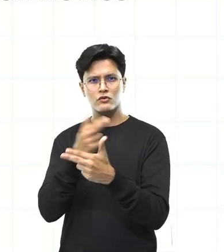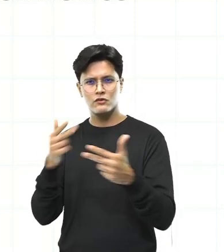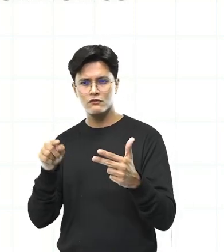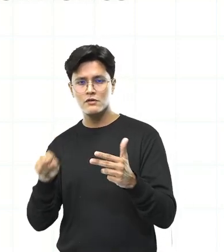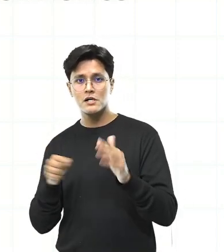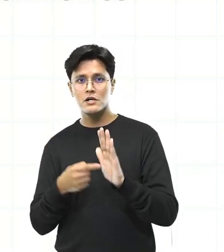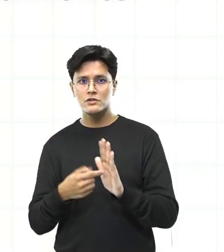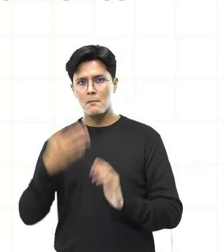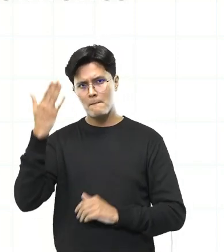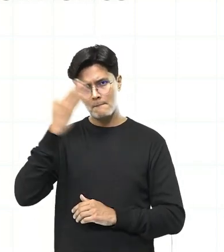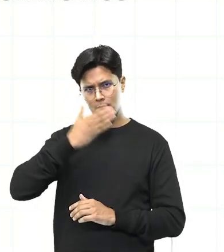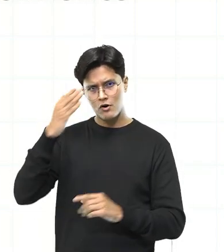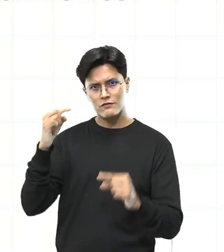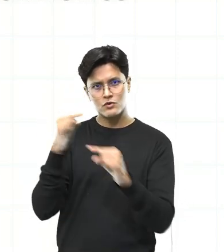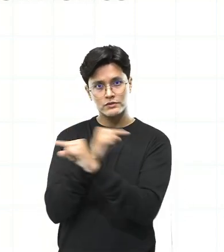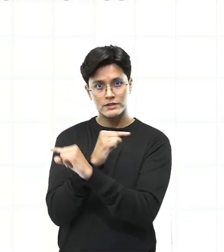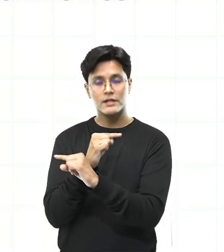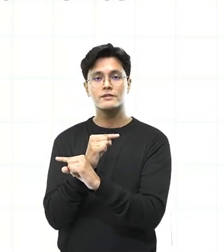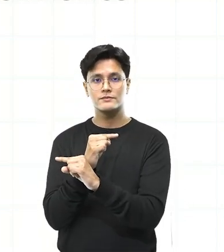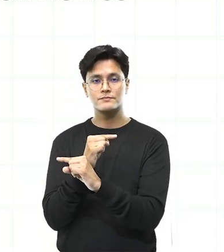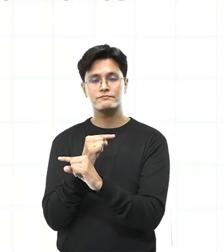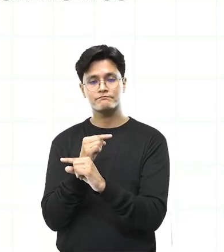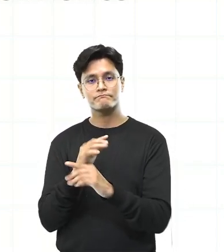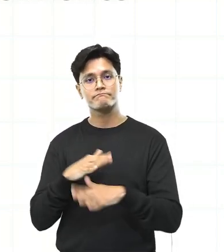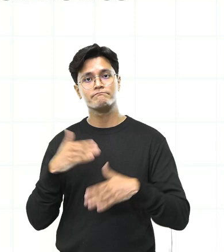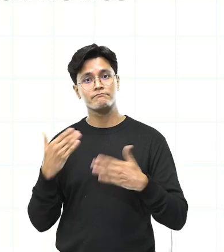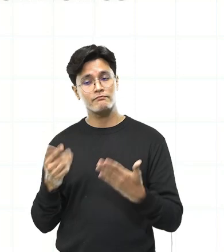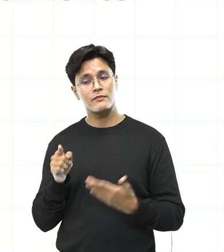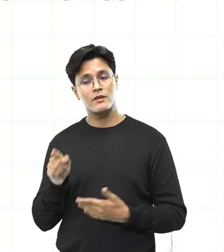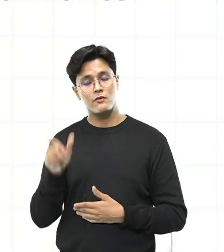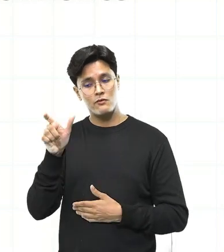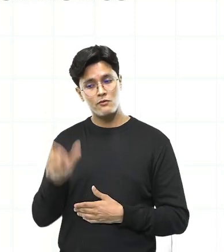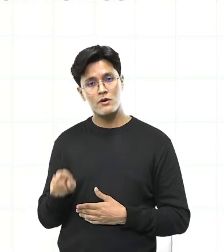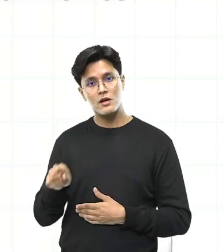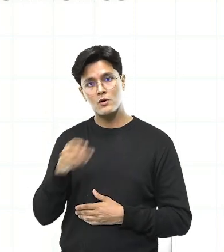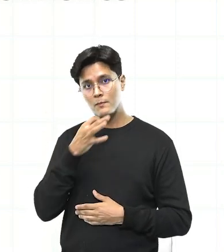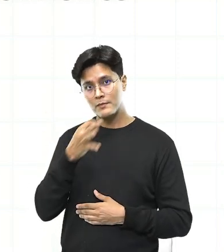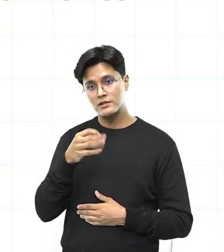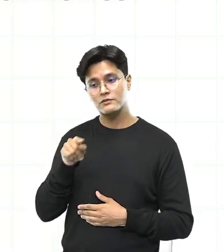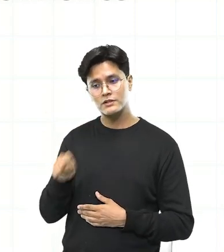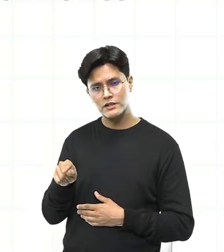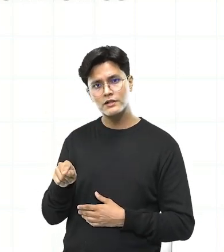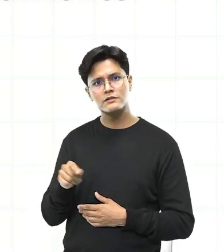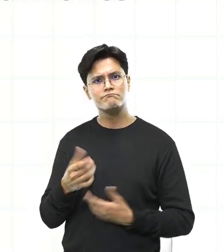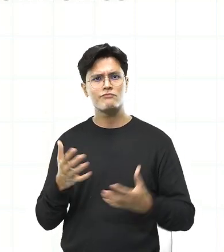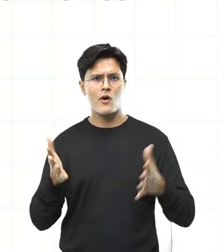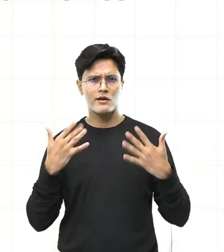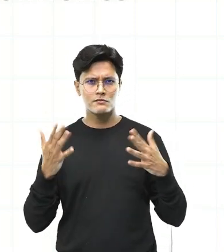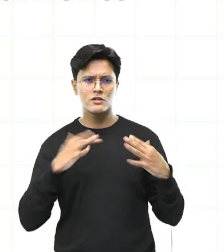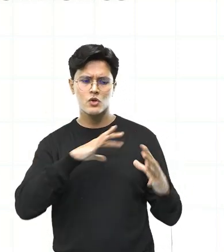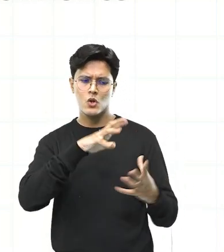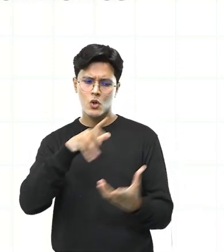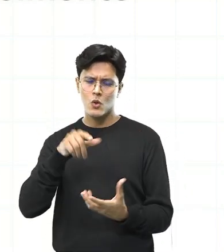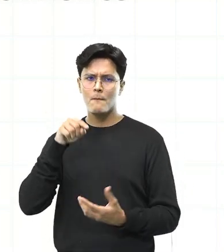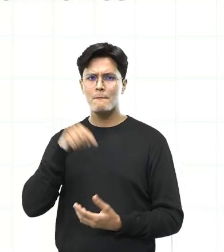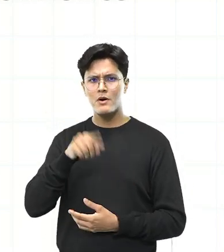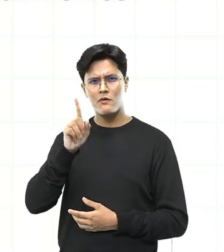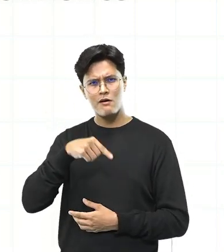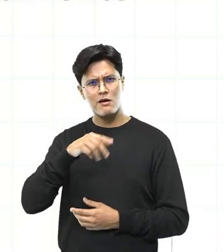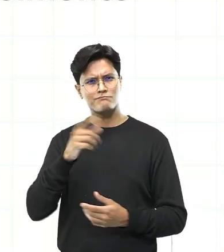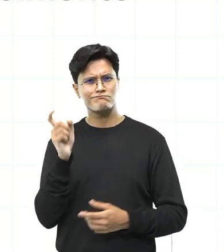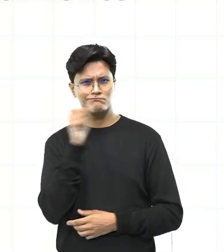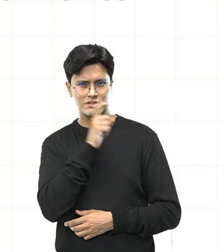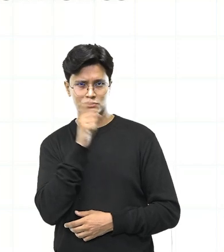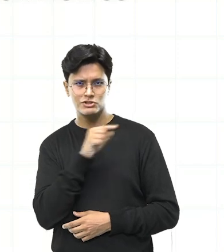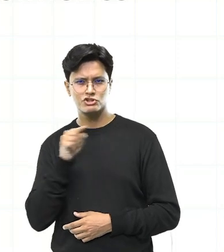o contrário, né? Então tá dizendo aí, ó, isso aí é tudo mentira, né? Tudo história inventada. E a gente tem estudo que essa história